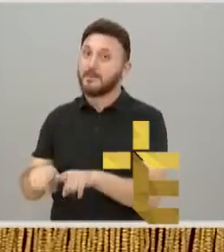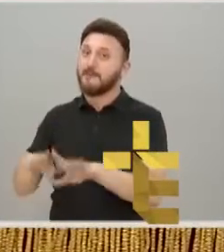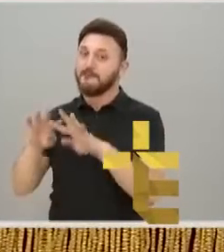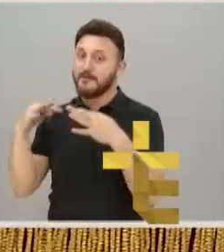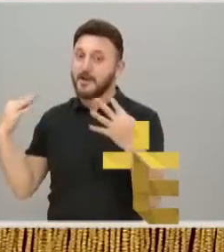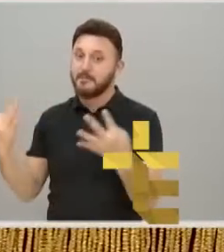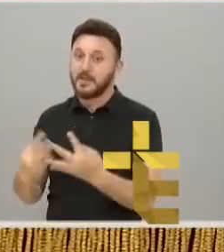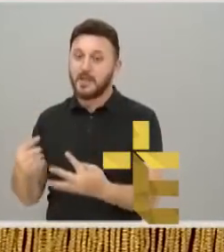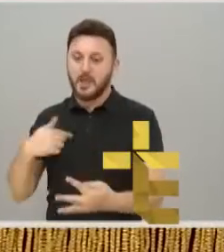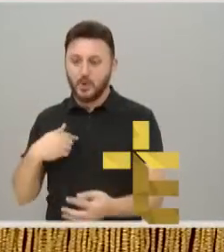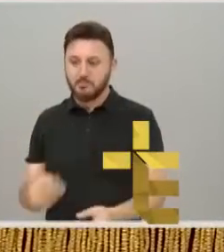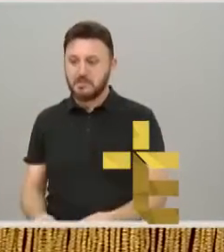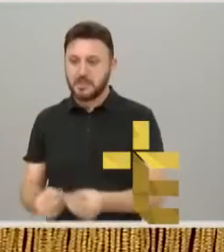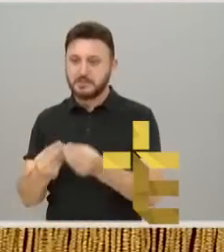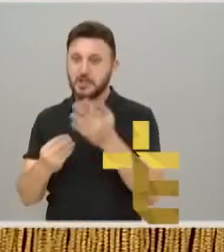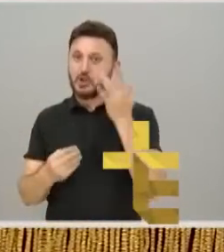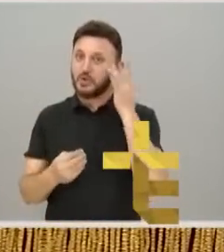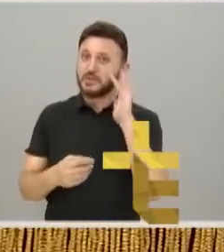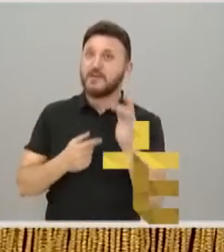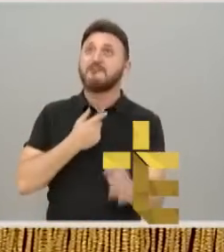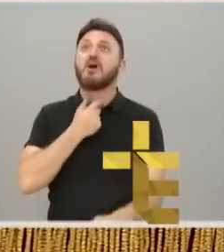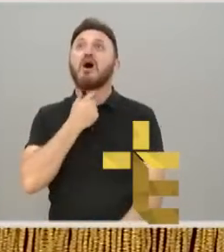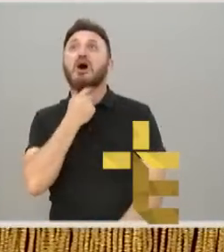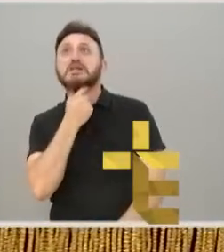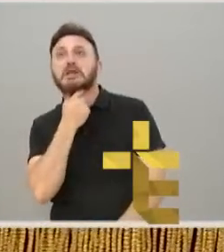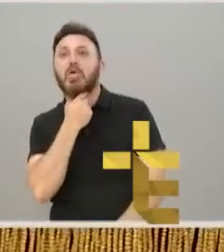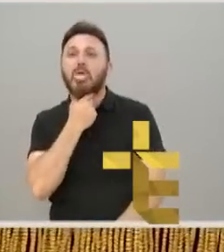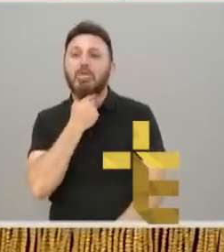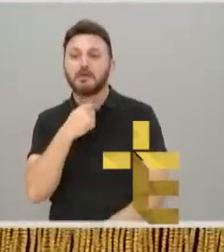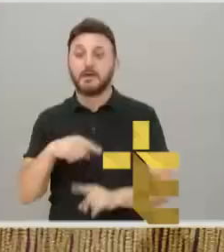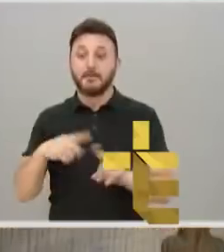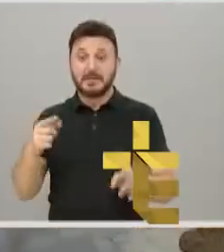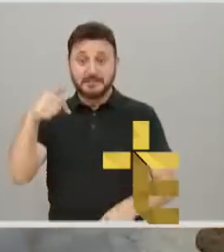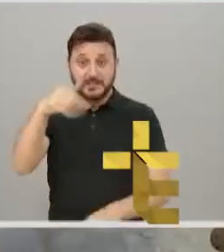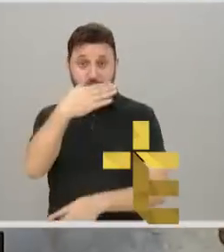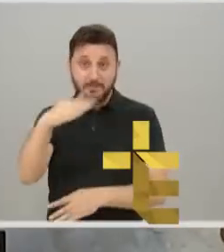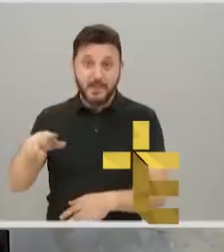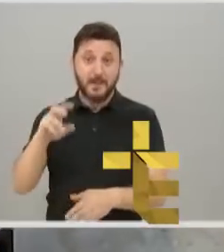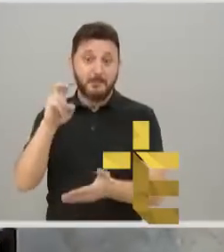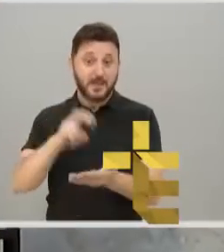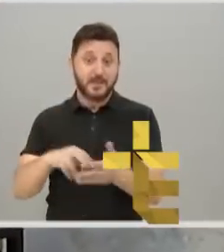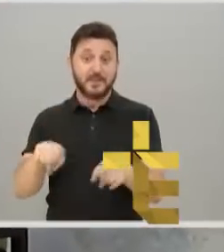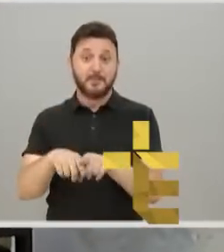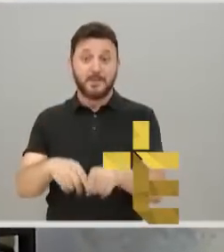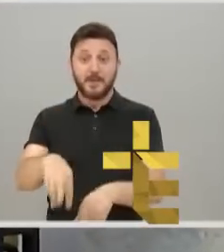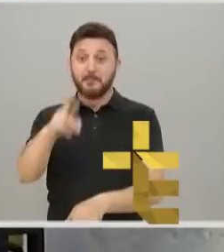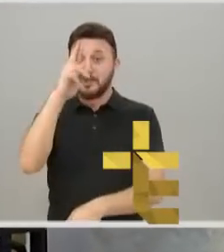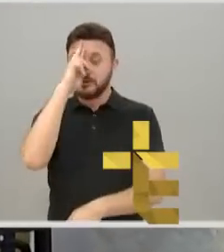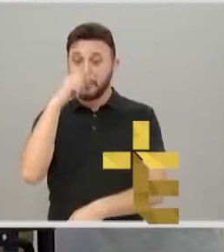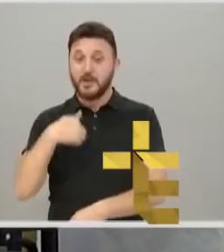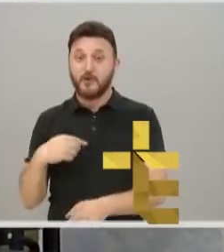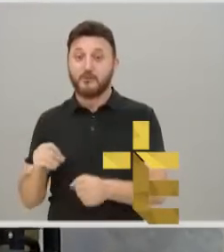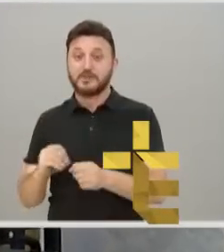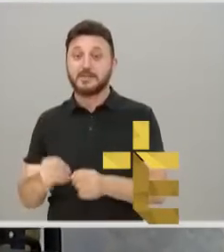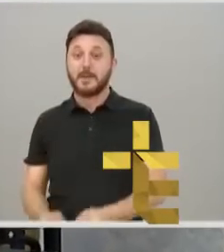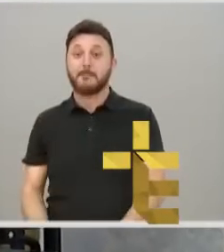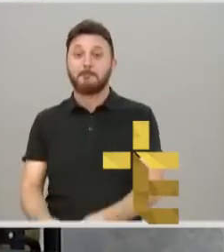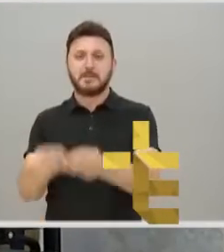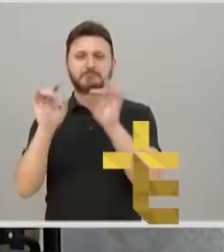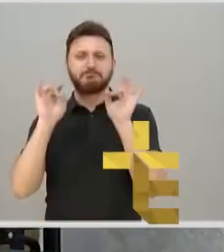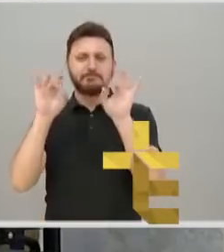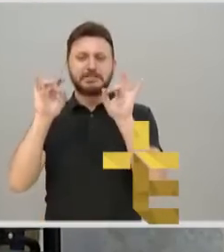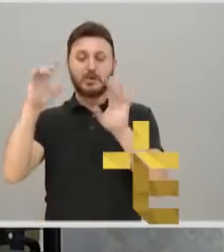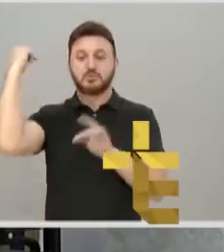sei como é que vai estar a voz, mas 7:30 da manhã e ao meio-dia estarei celebrando a missa de